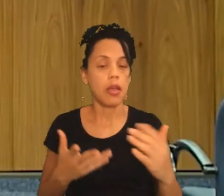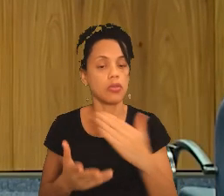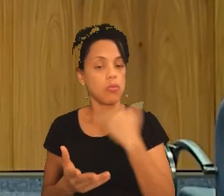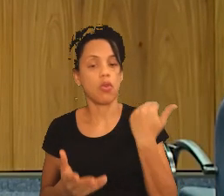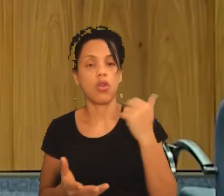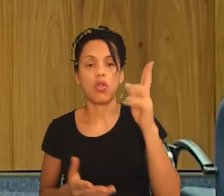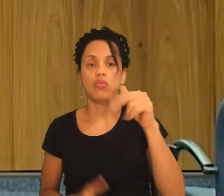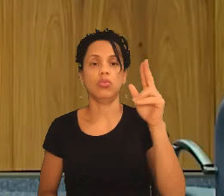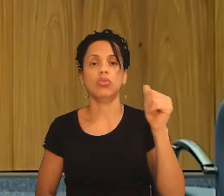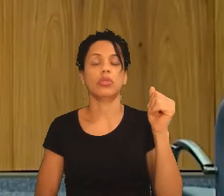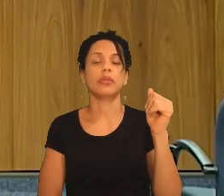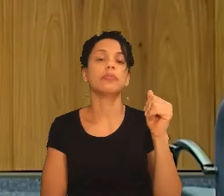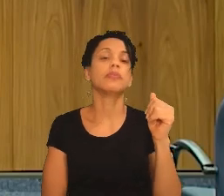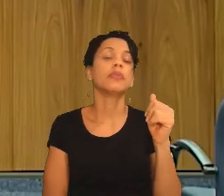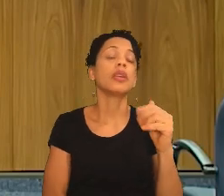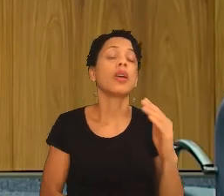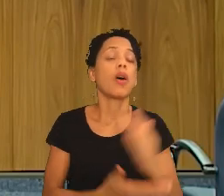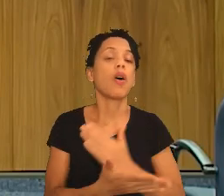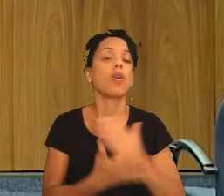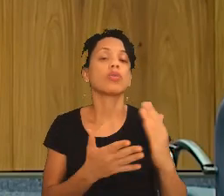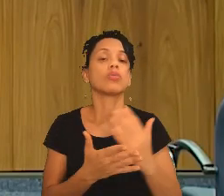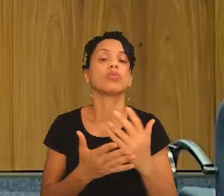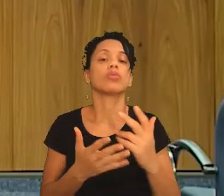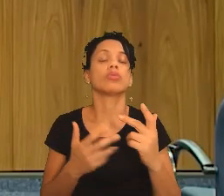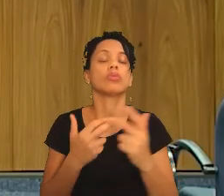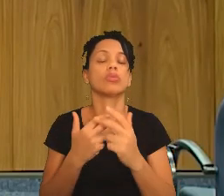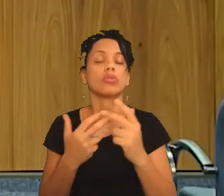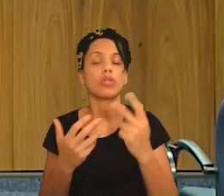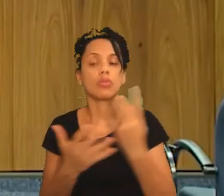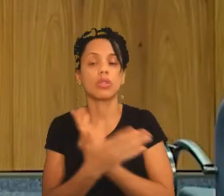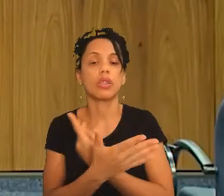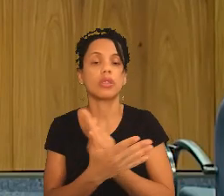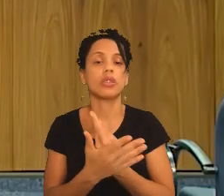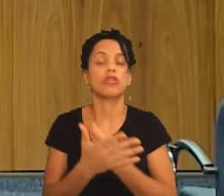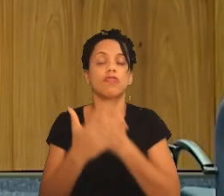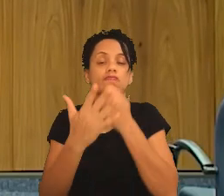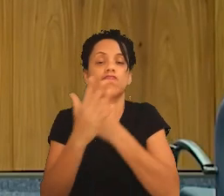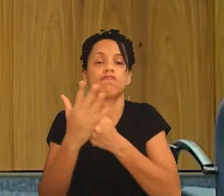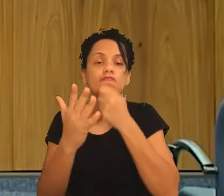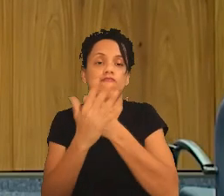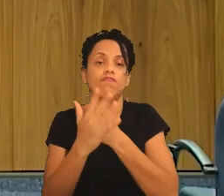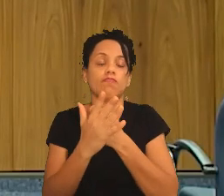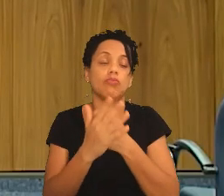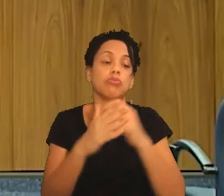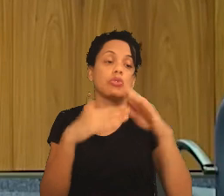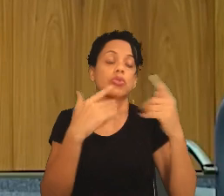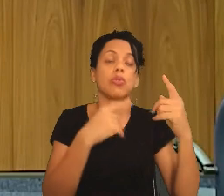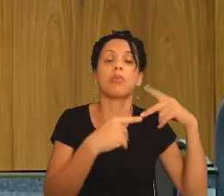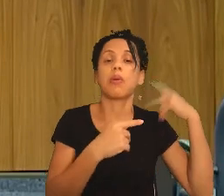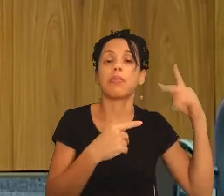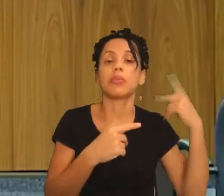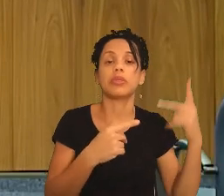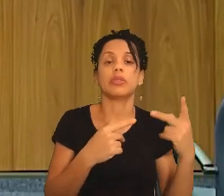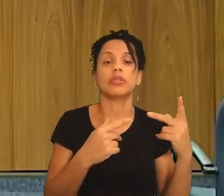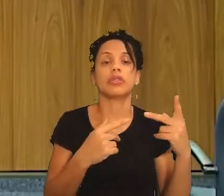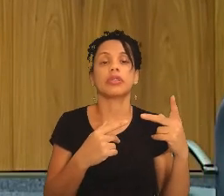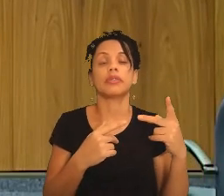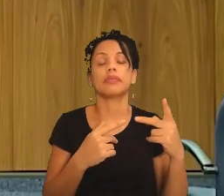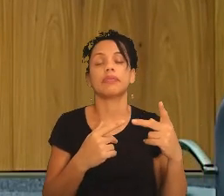de que morrer se preciso for, matar nunca, para o contrário, né? Matar se preciso for, morrer